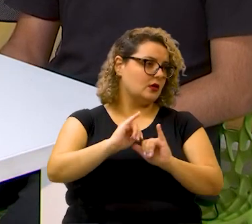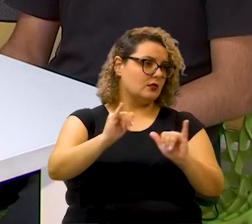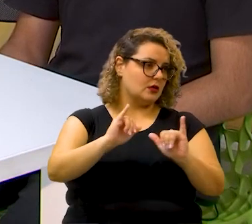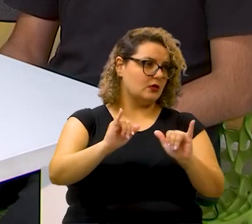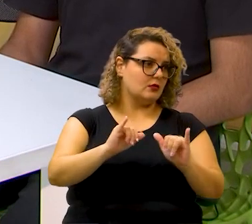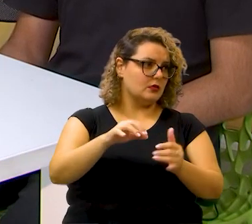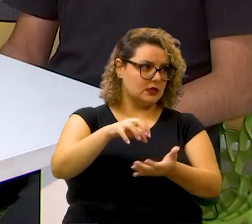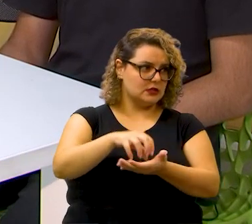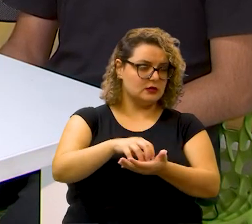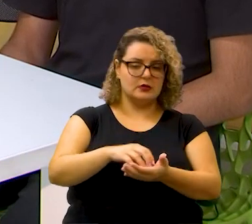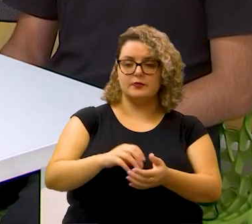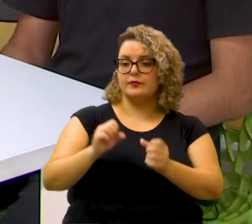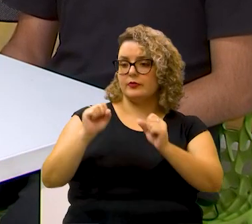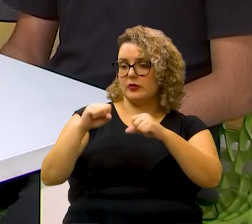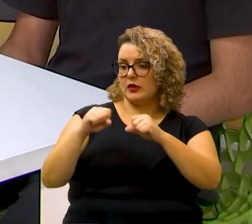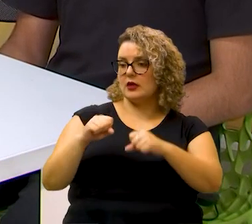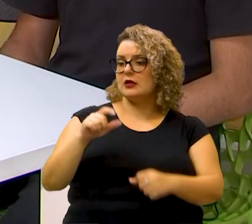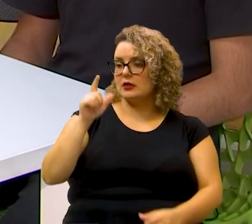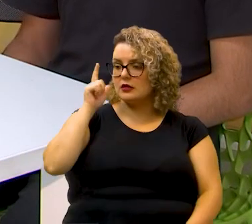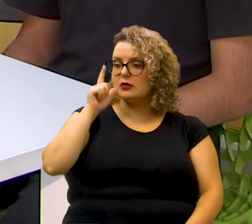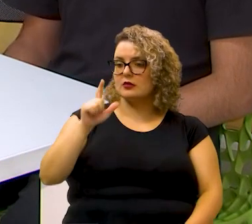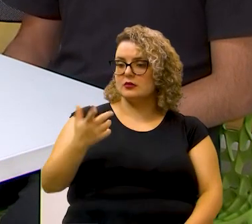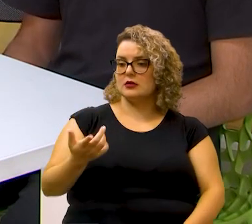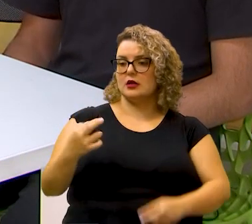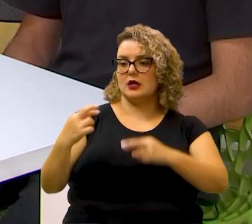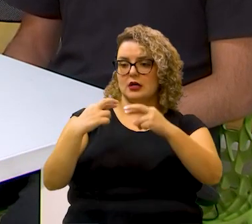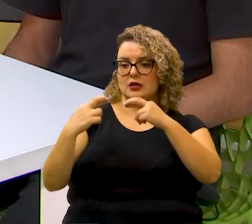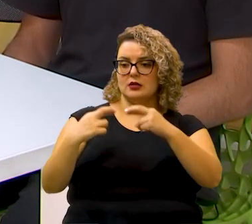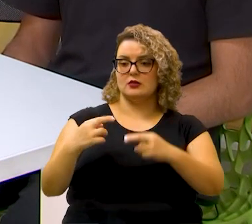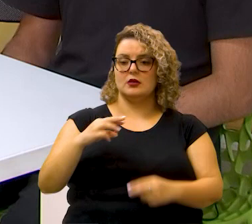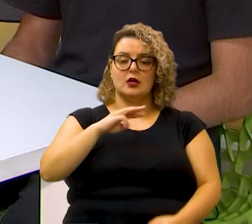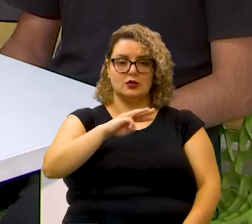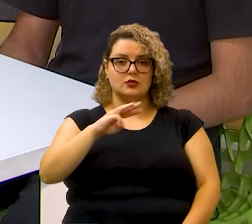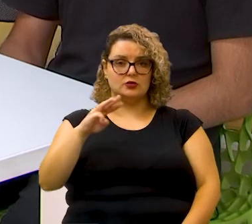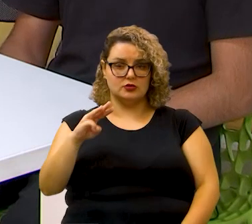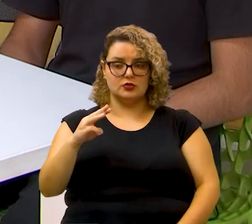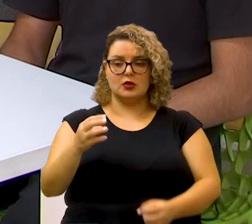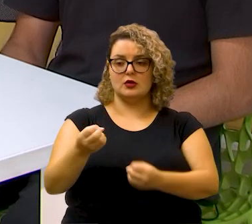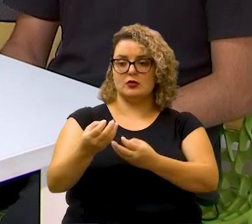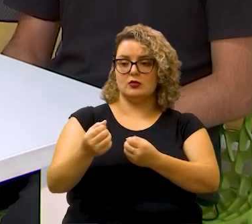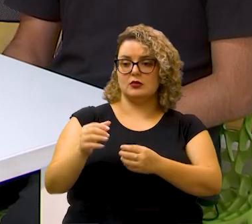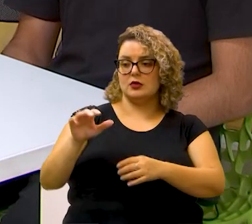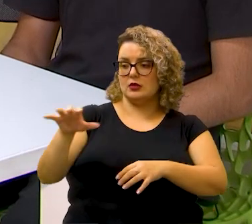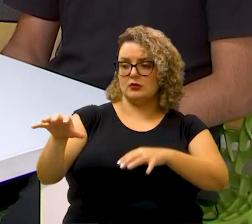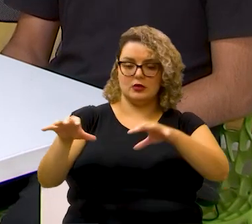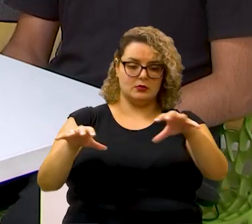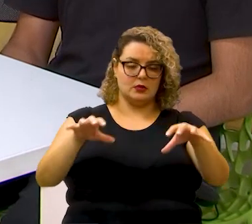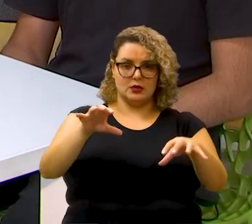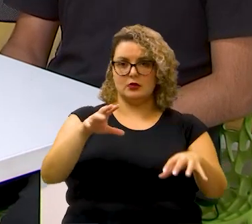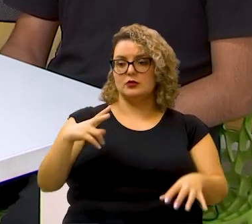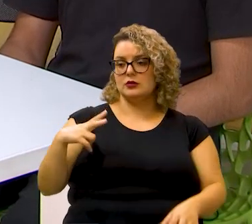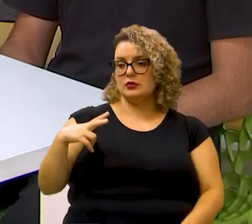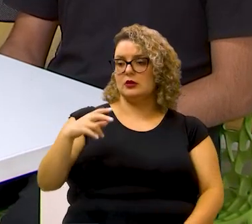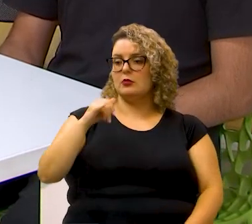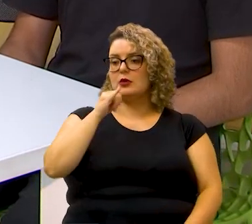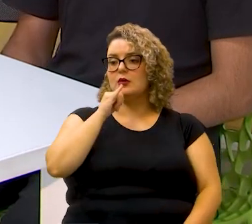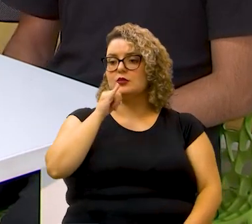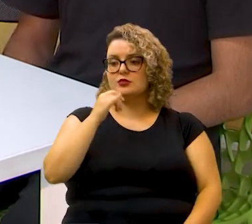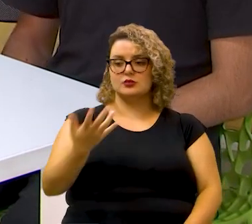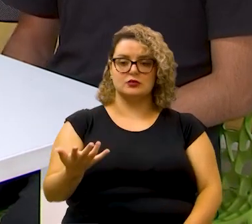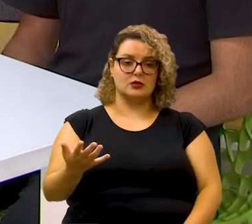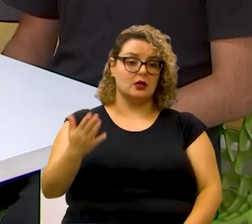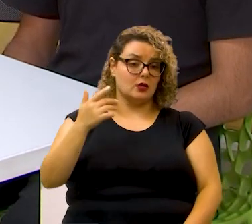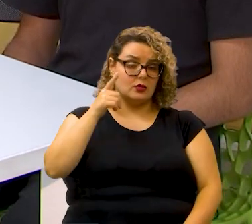mandam informação também para essa central? Sim, você consegue analisar nesse site os dados de cada estação individual. Então,